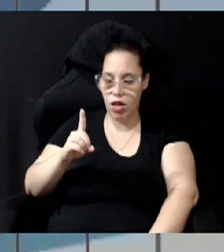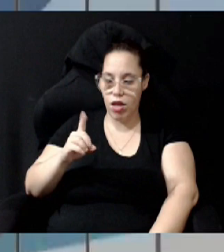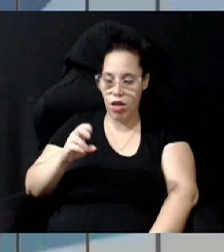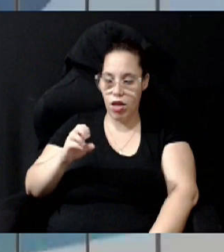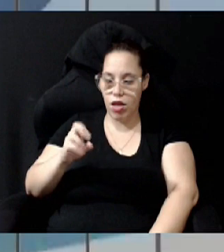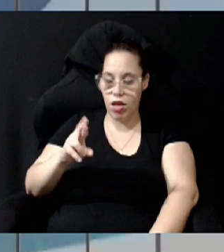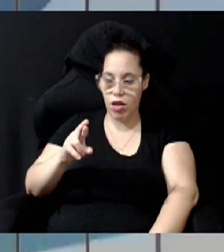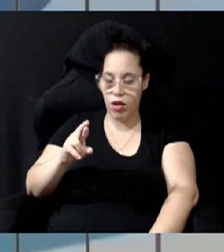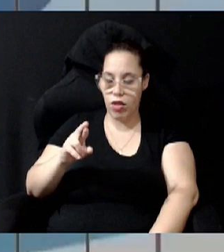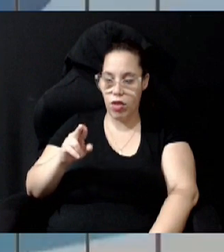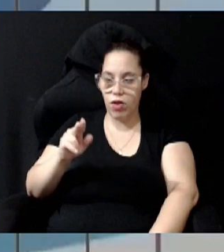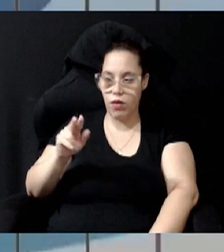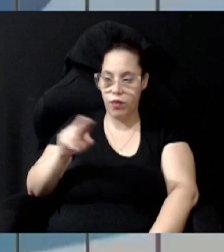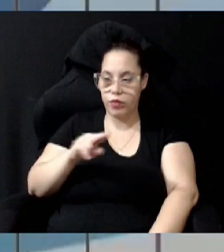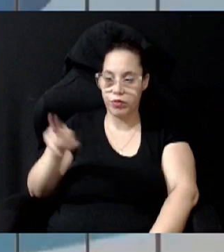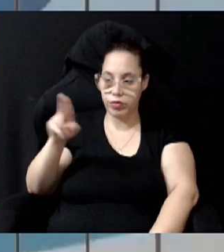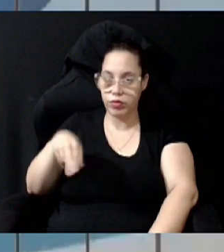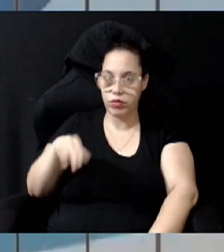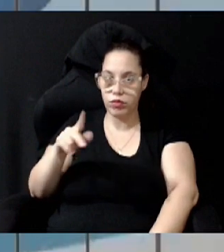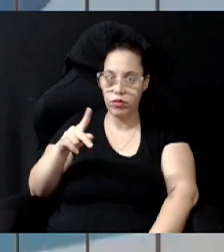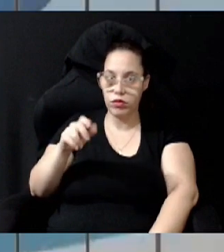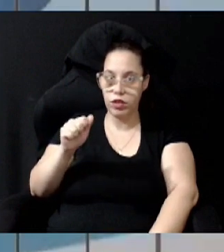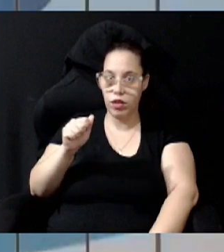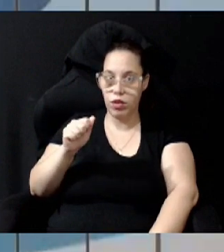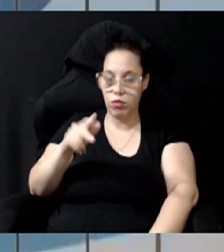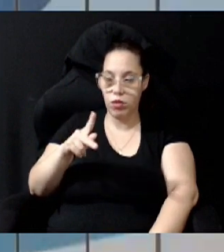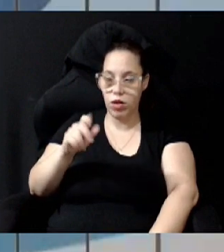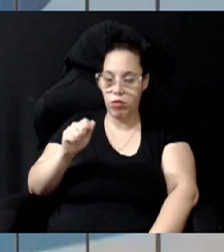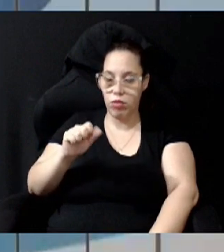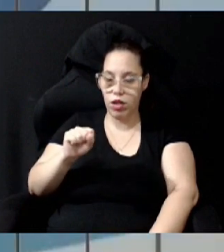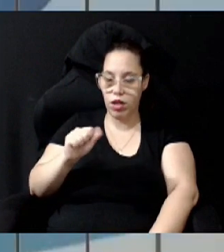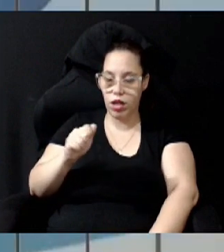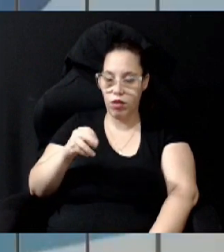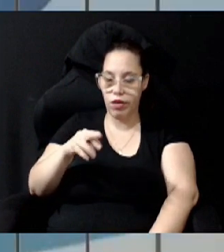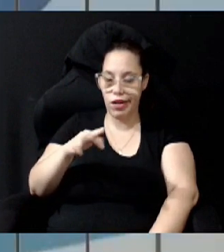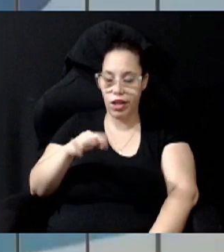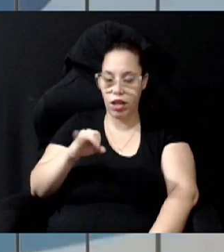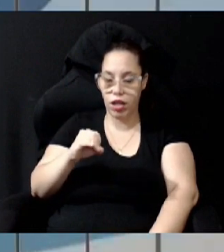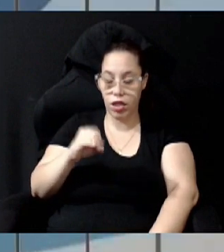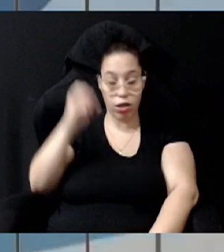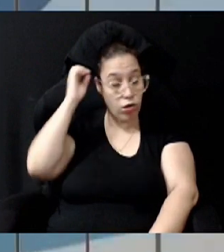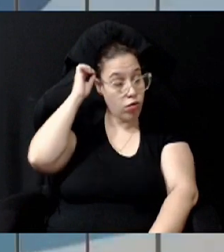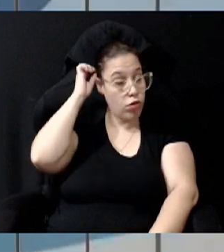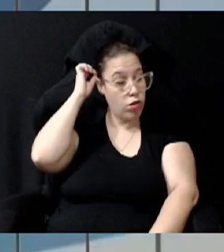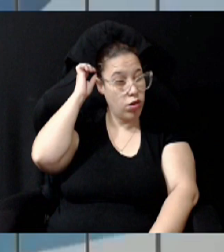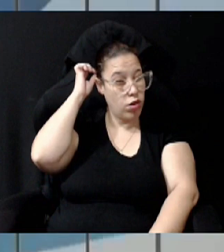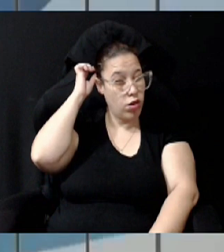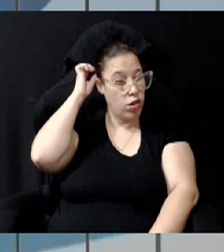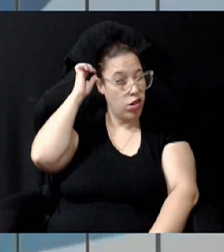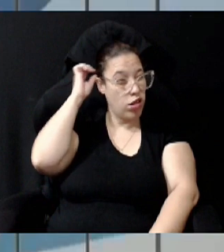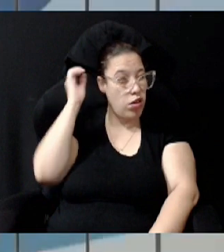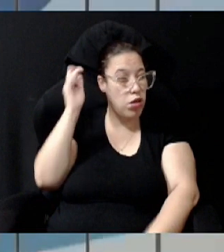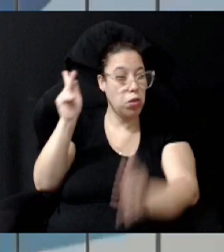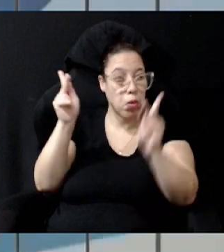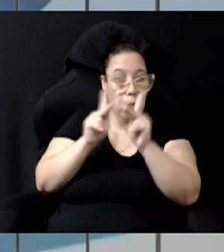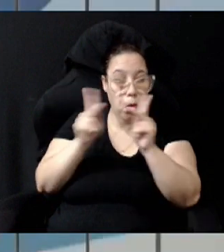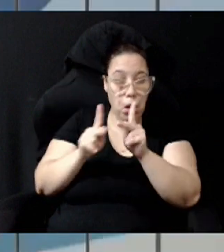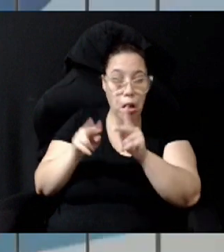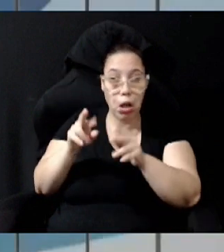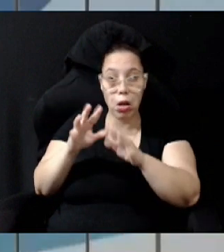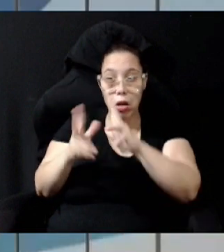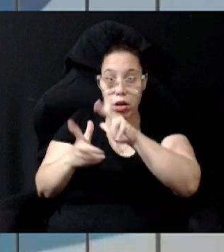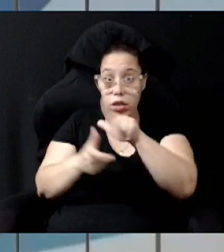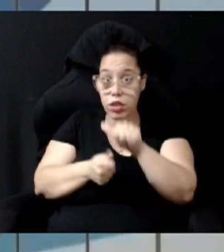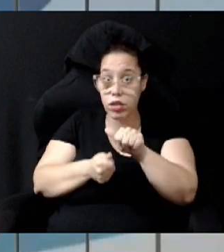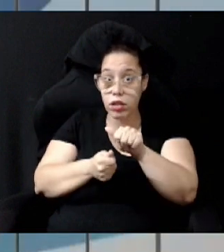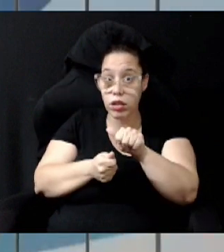igreja de João 23, que na sua encíclica Paz na Terra, ele diz que a